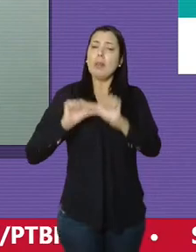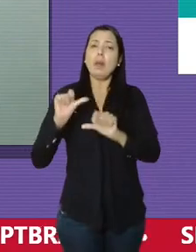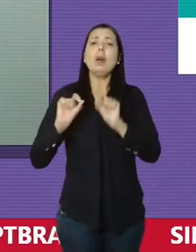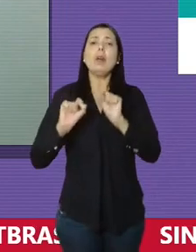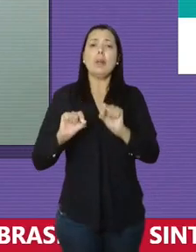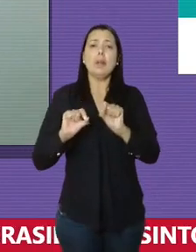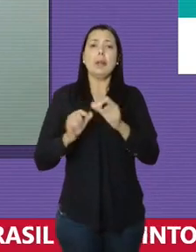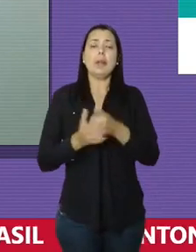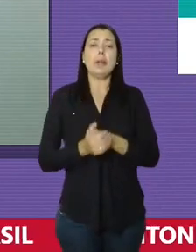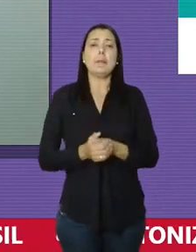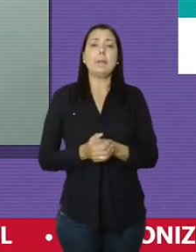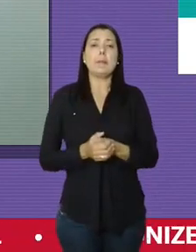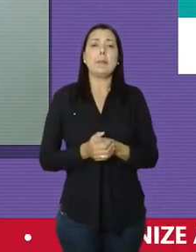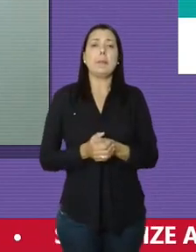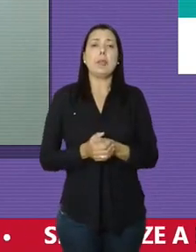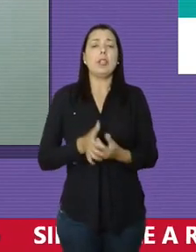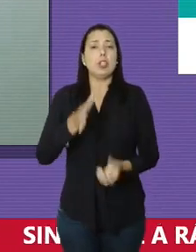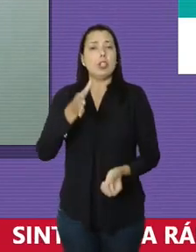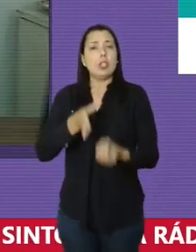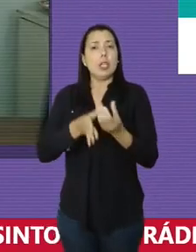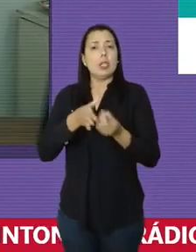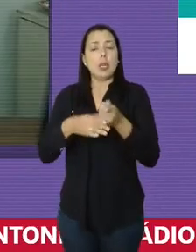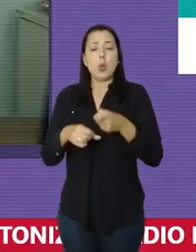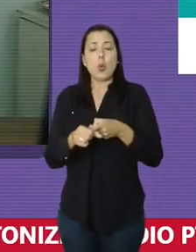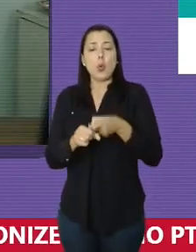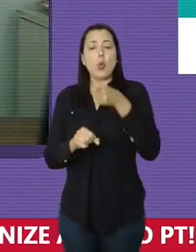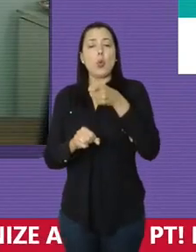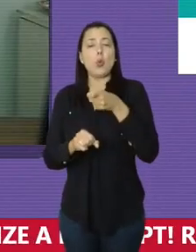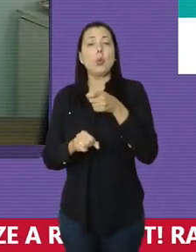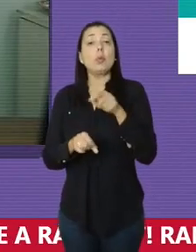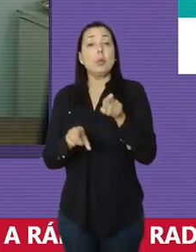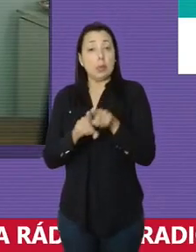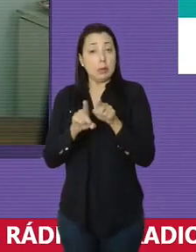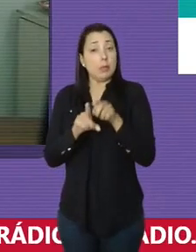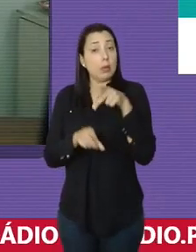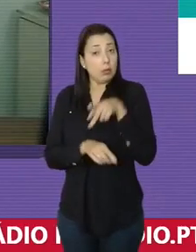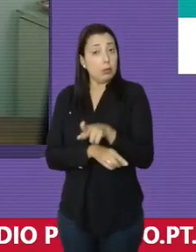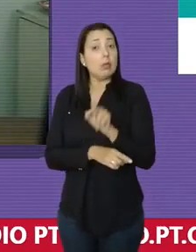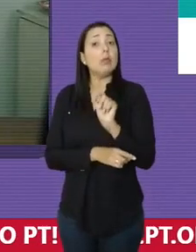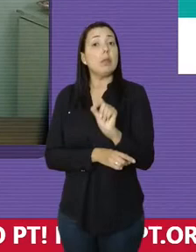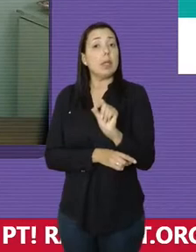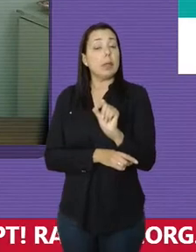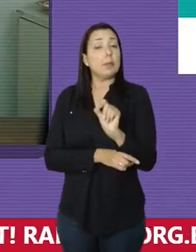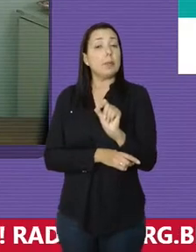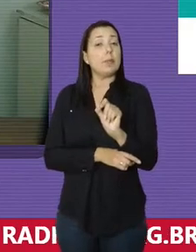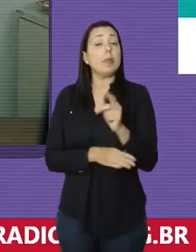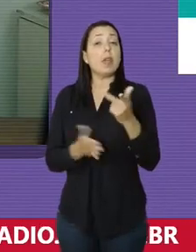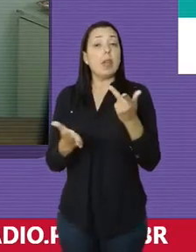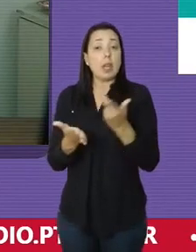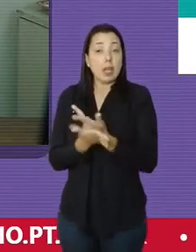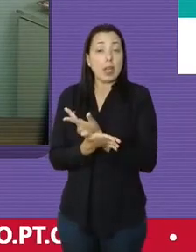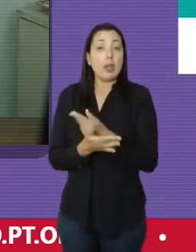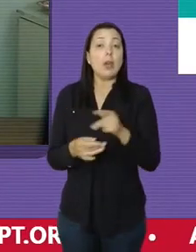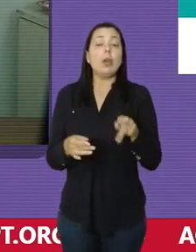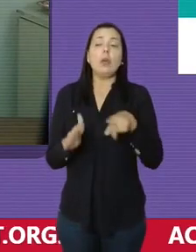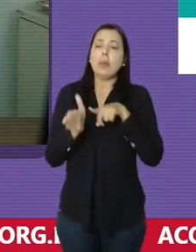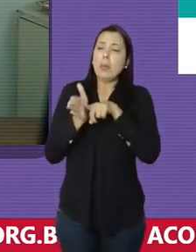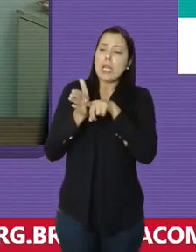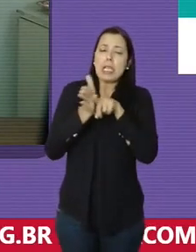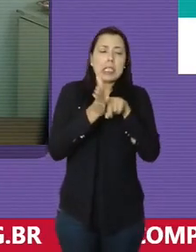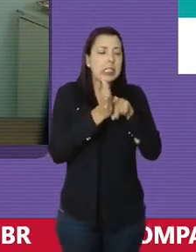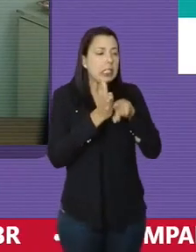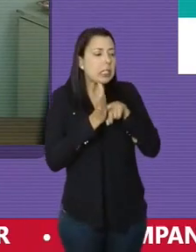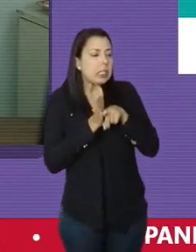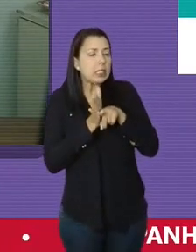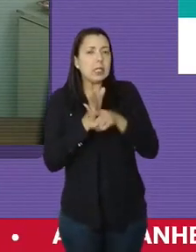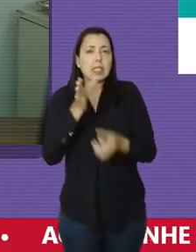em uma fonte de geração de lucros e, por consequência, ferindo o sistema de pesquisa e